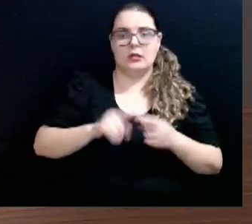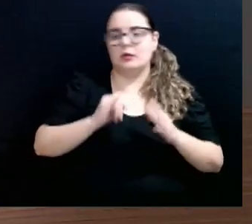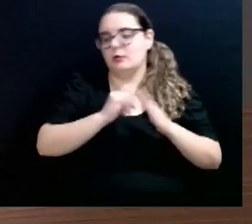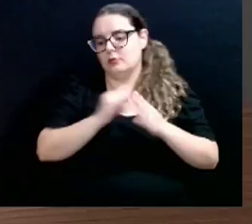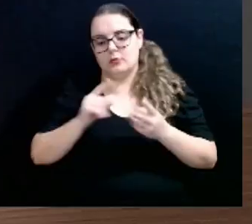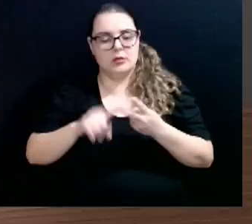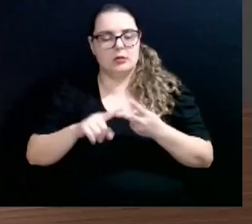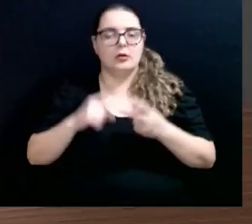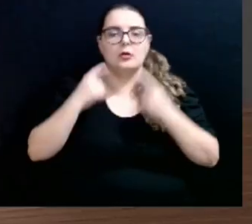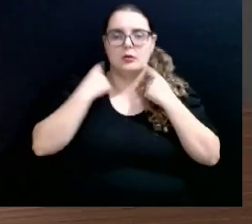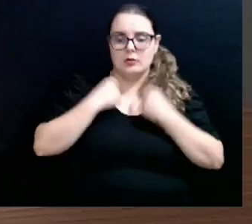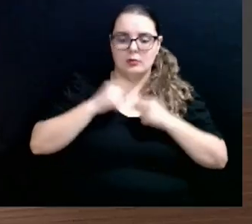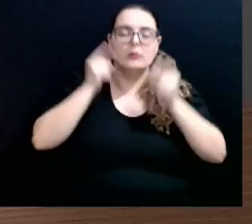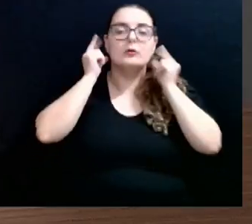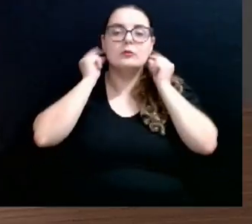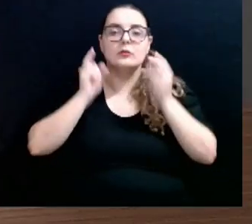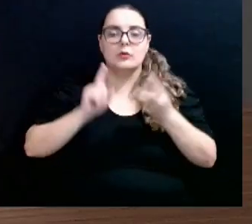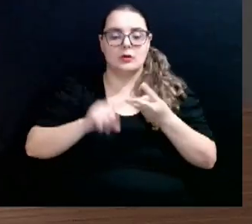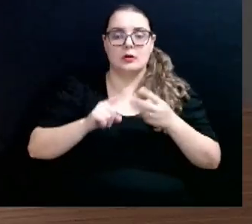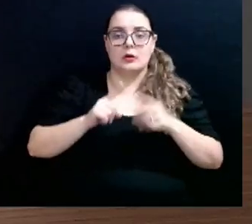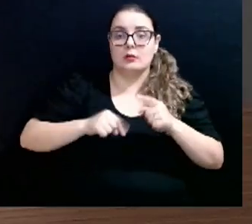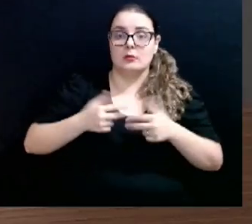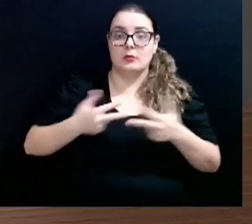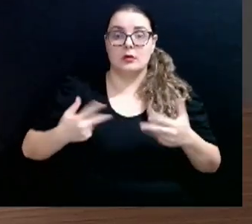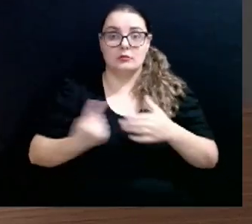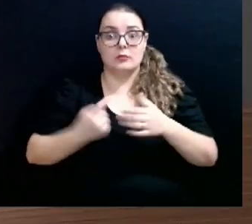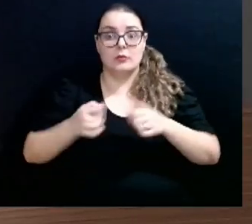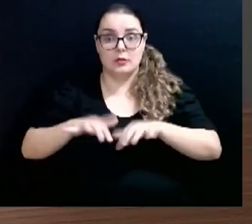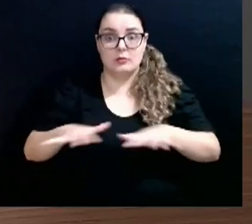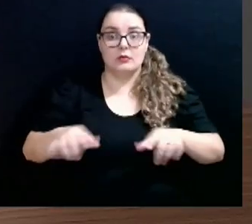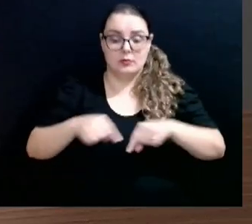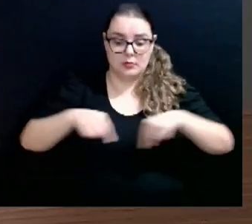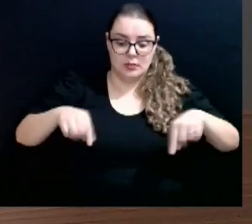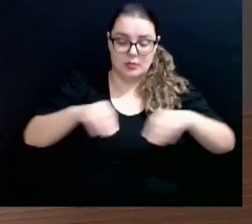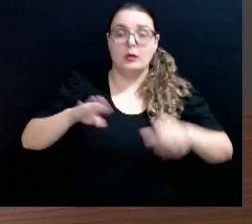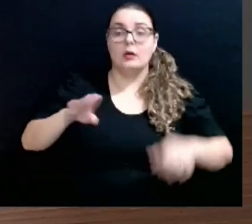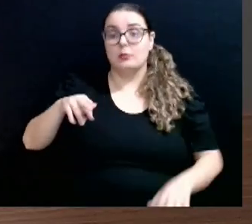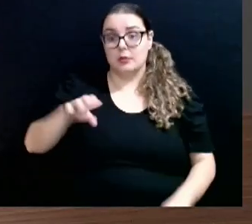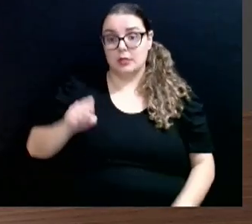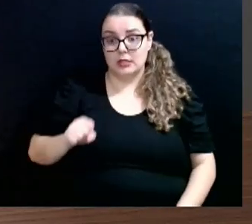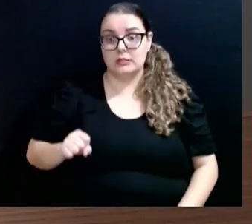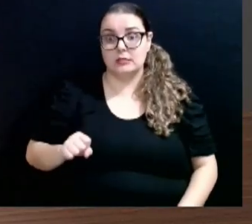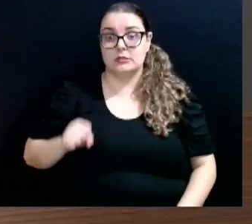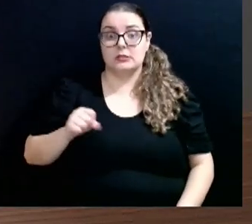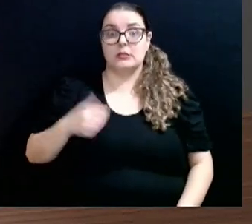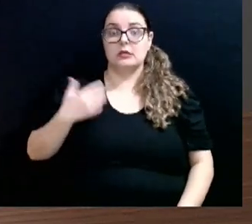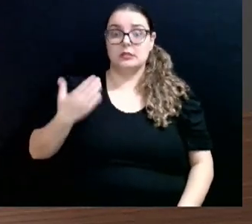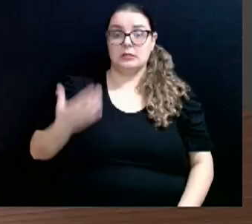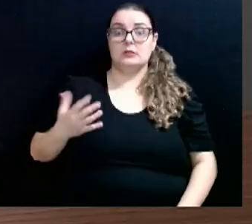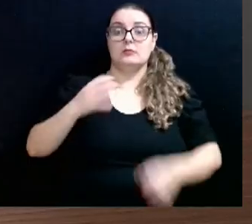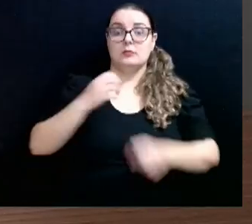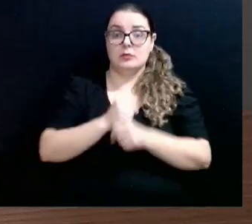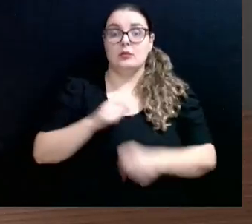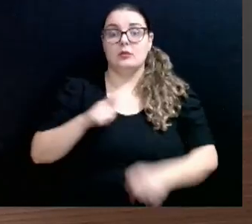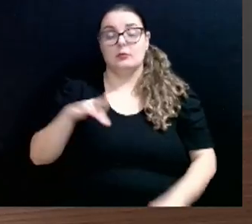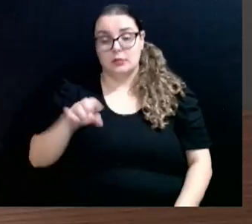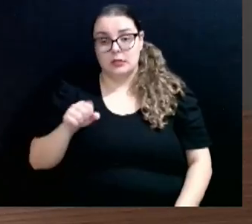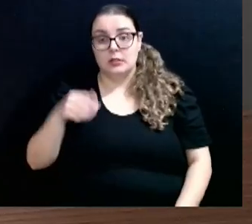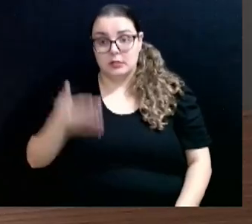aparelhos eletrônicos, são terrenos, ou seja, são bens. Então, o leilão de bens, você vai poder, através de